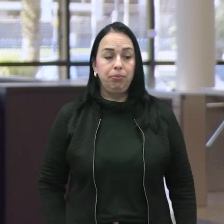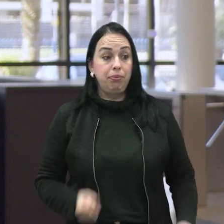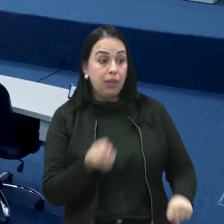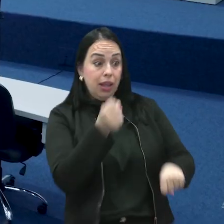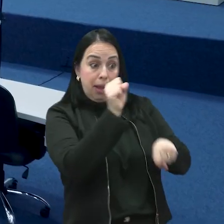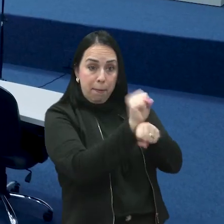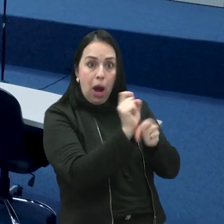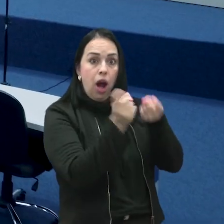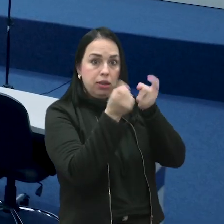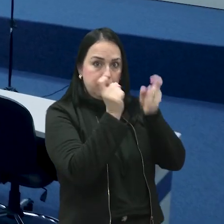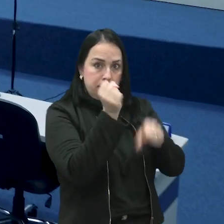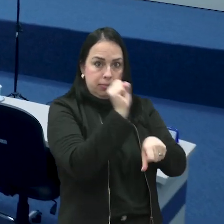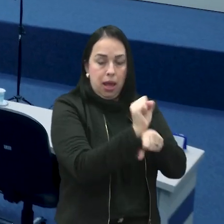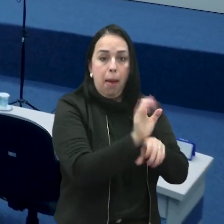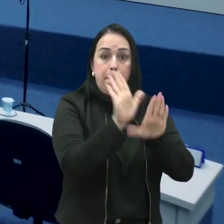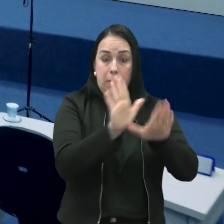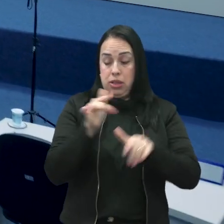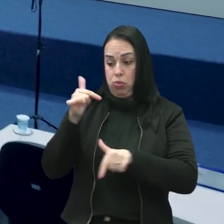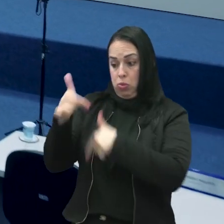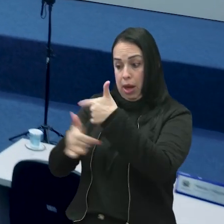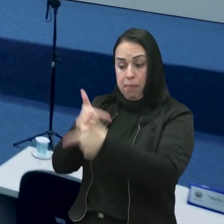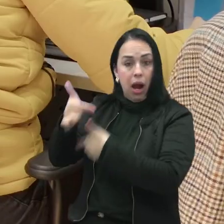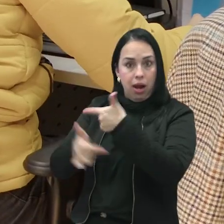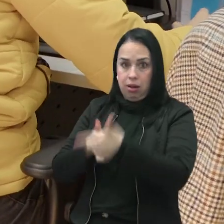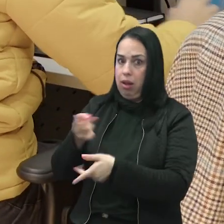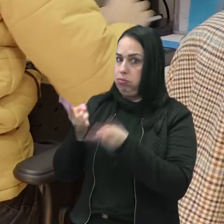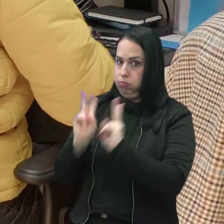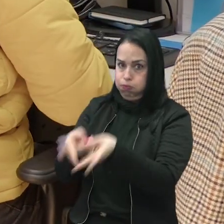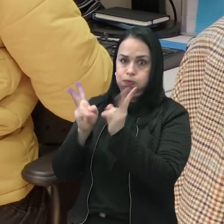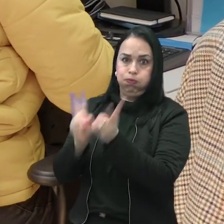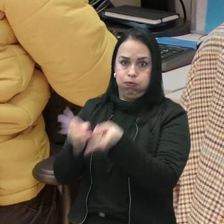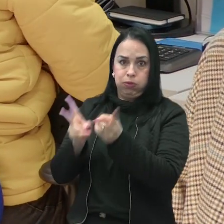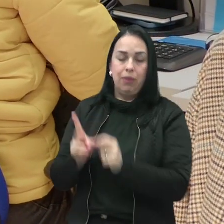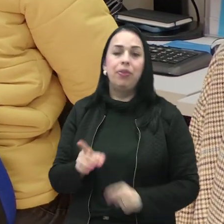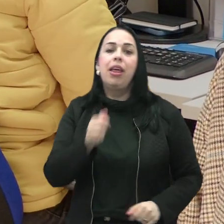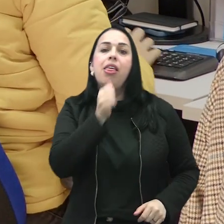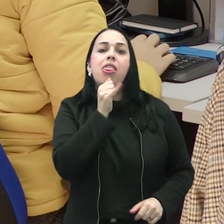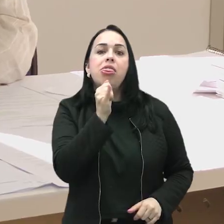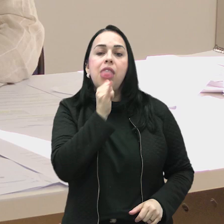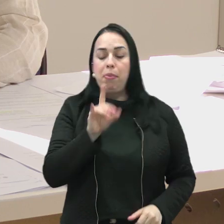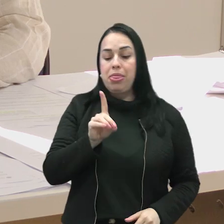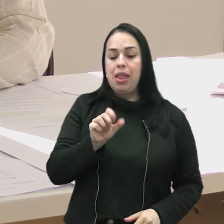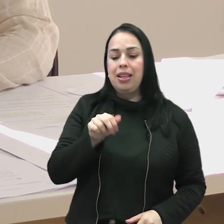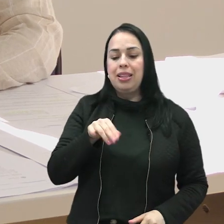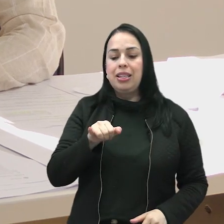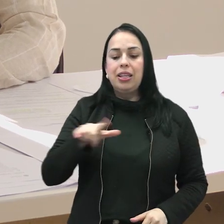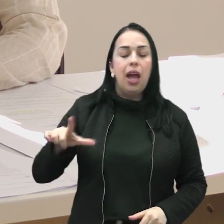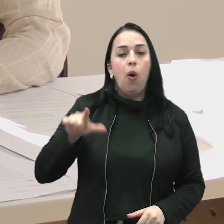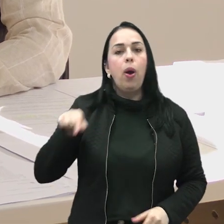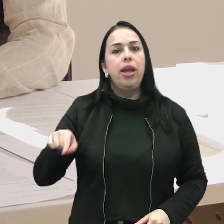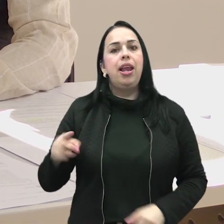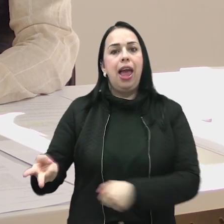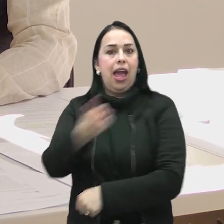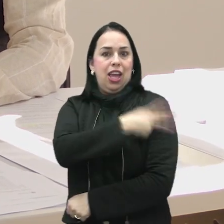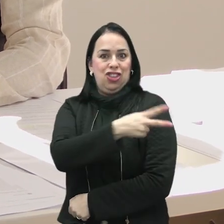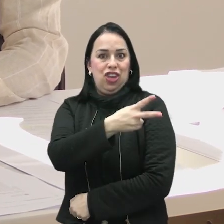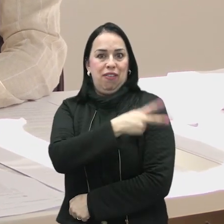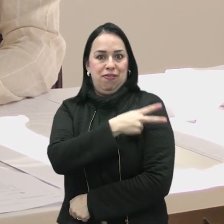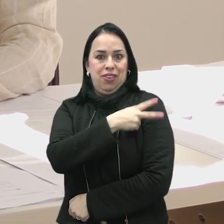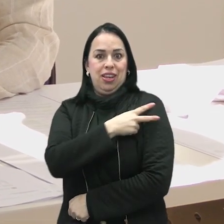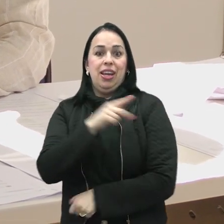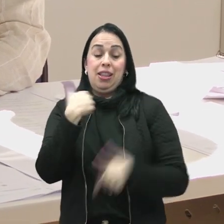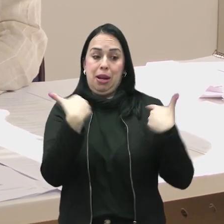legislativo. Apesar da pausa nas reuniões em plenário, o trabalho dos gabinetes não para. O Daniel é chefe de gabinete da